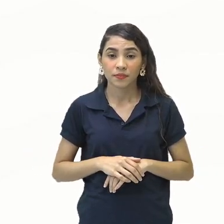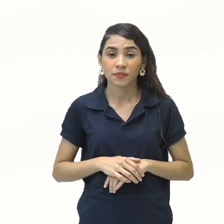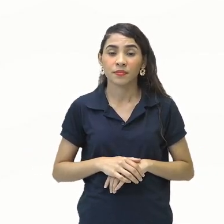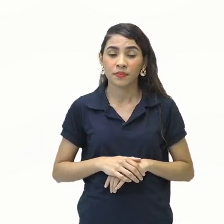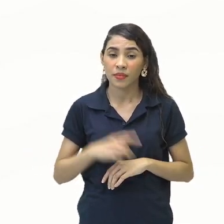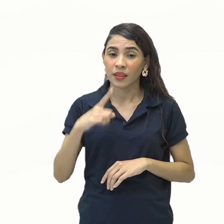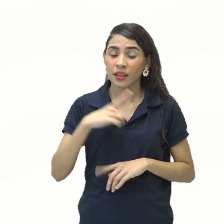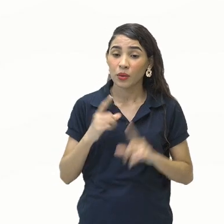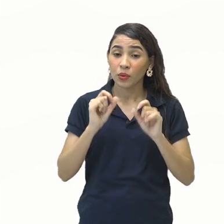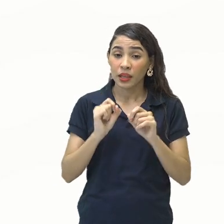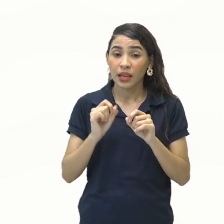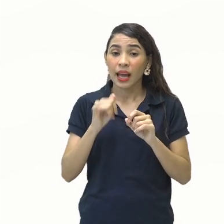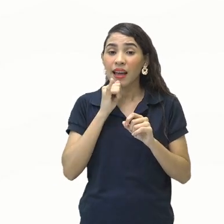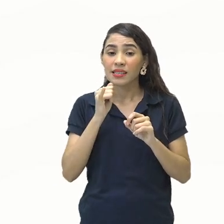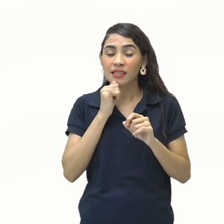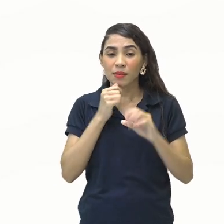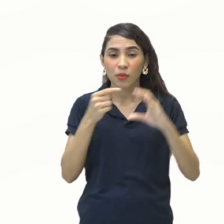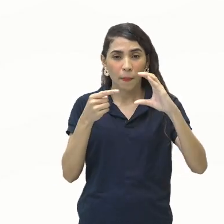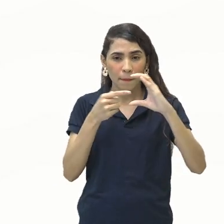Onde nós temos uma barra